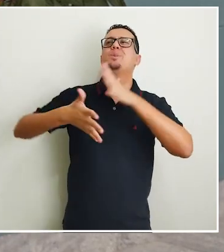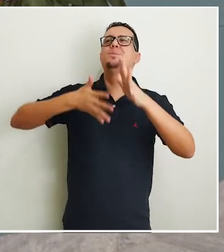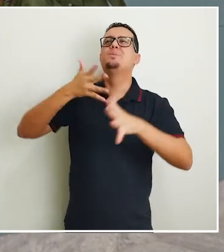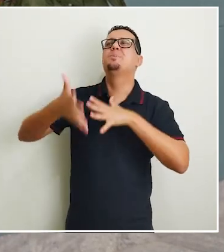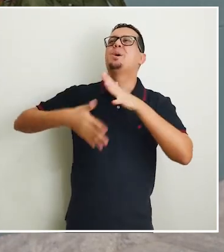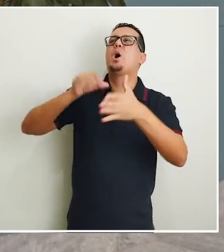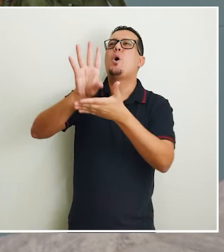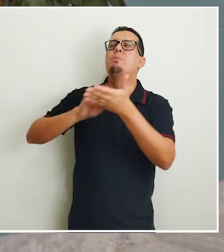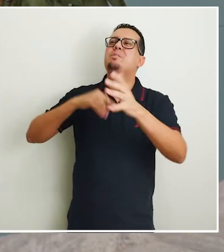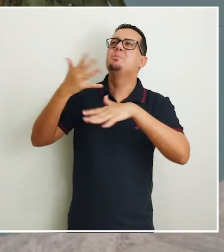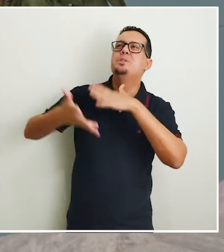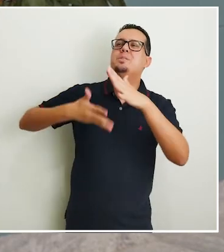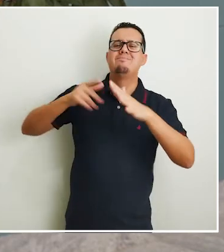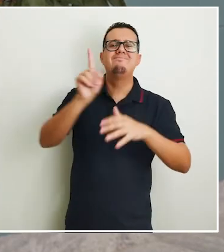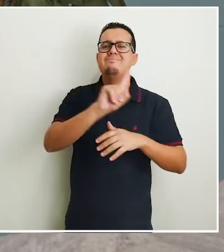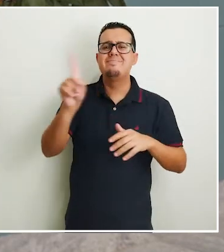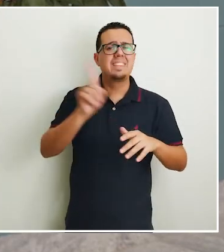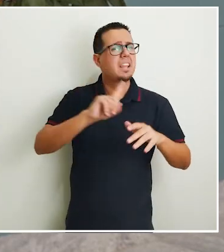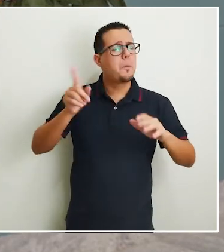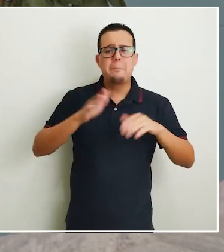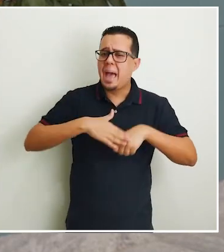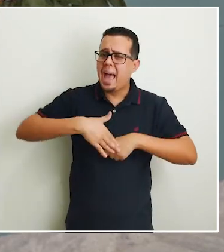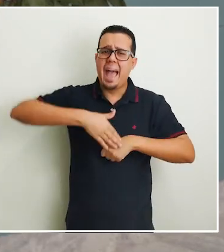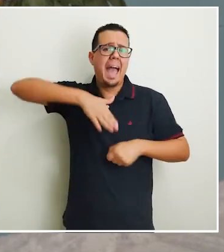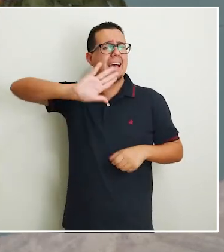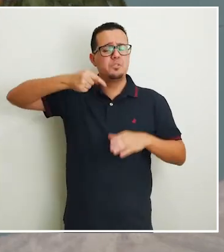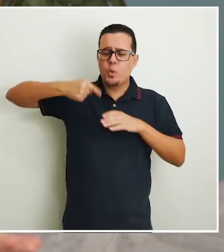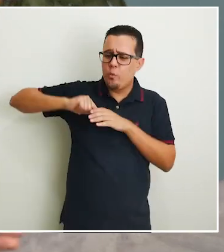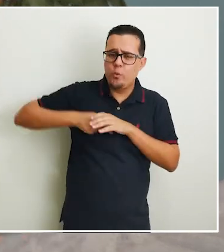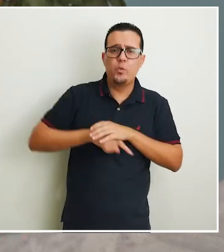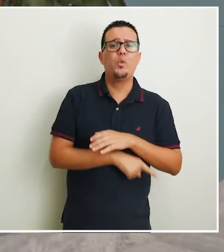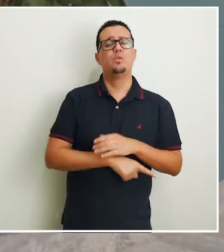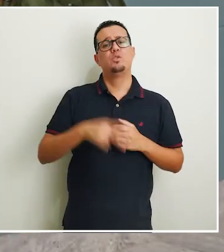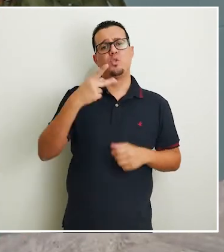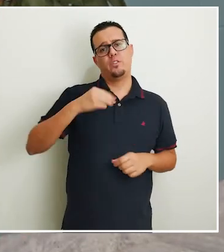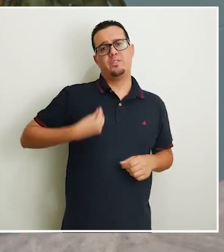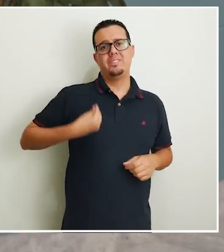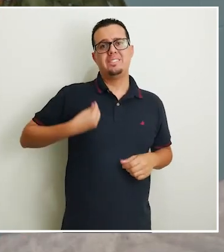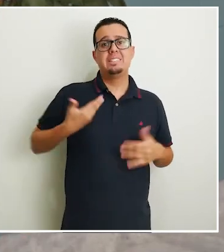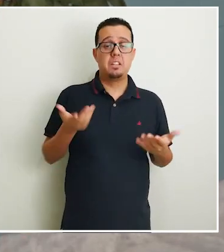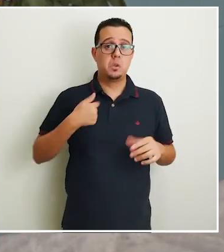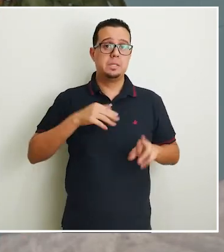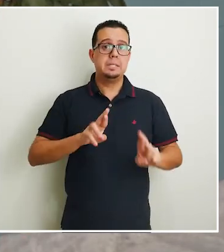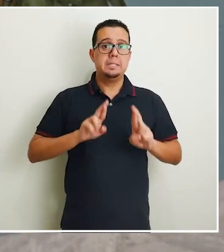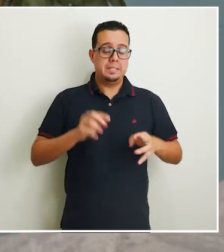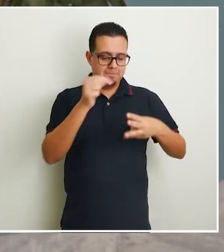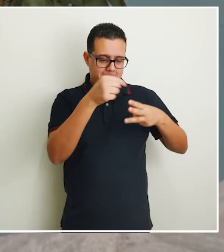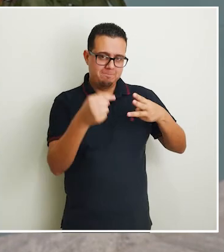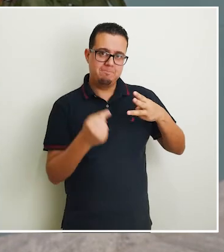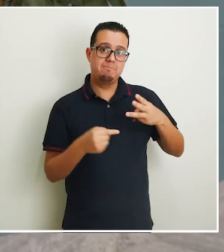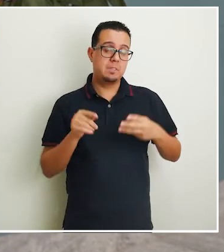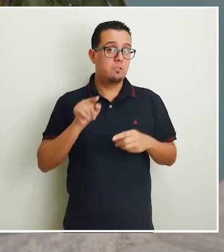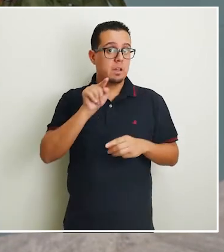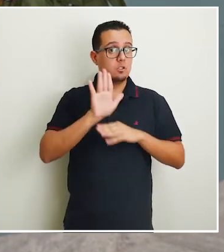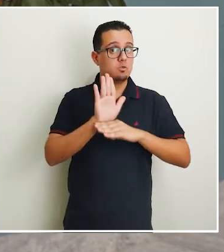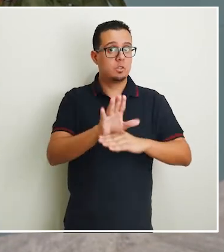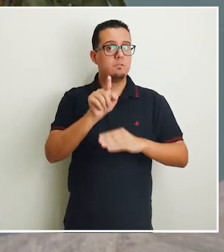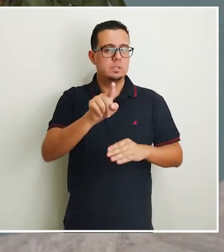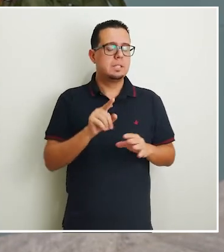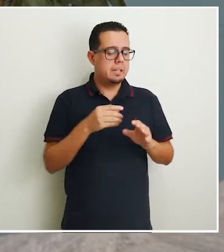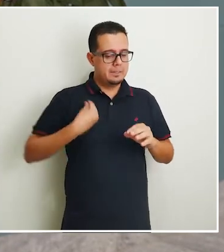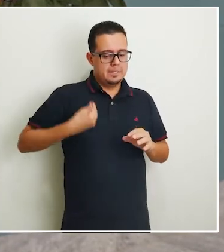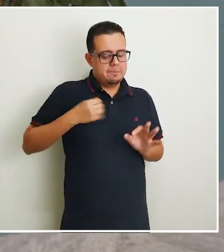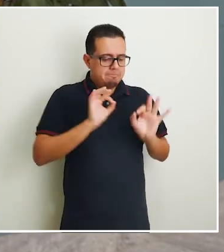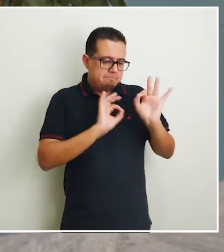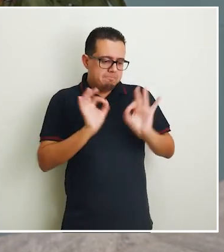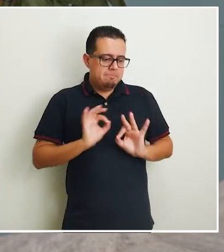louvor. Eu espero que esses tons aqui, que a gente capta da própria palavra de Deus, sejam úteis para você, para afinar a sua